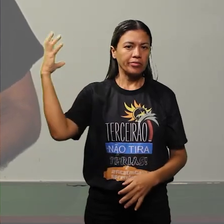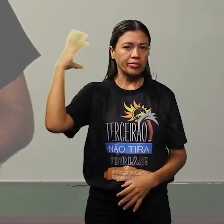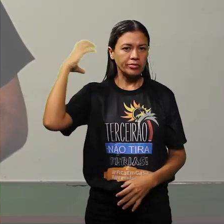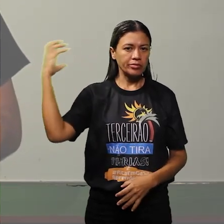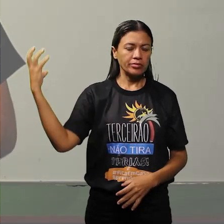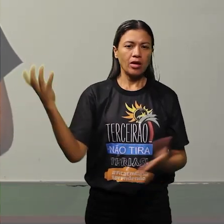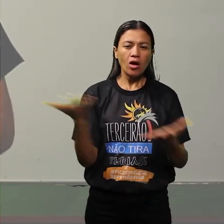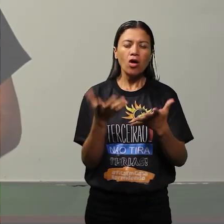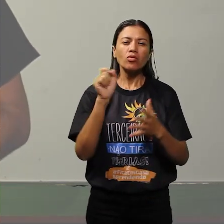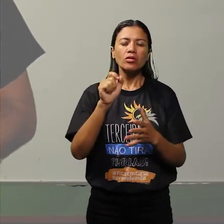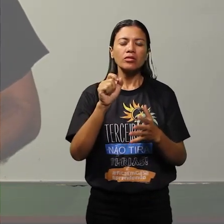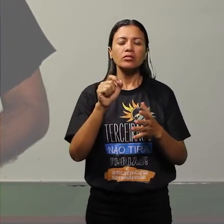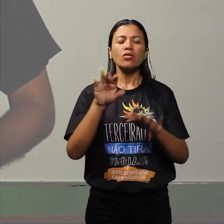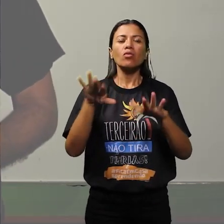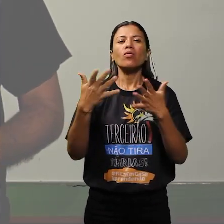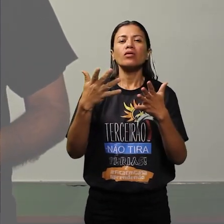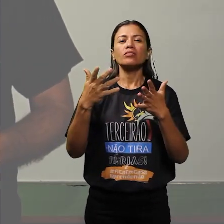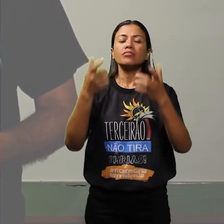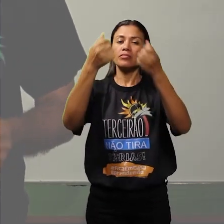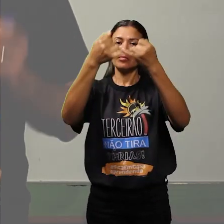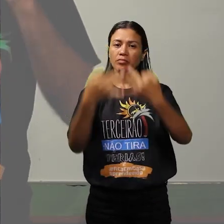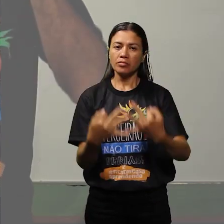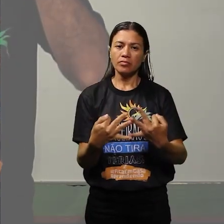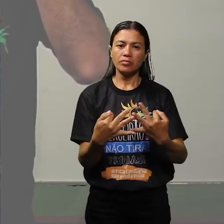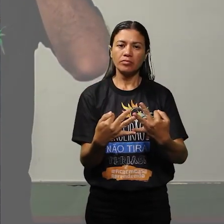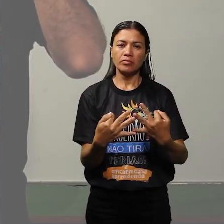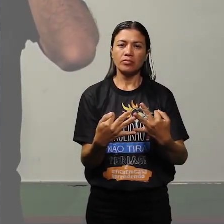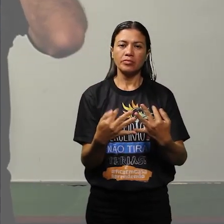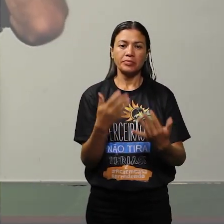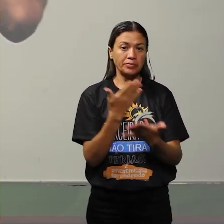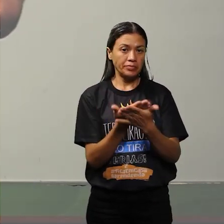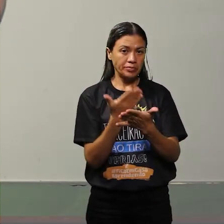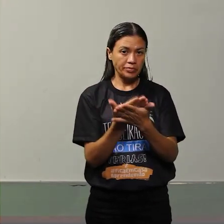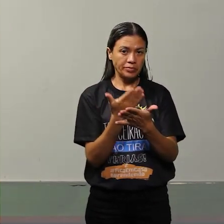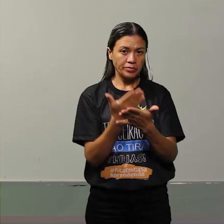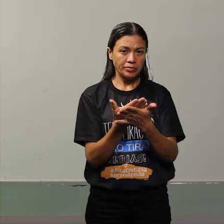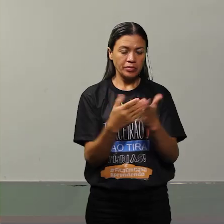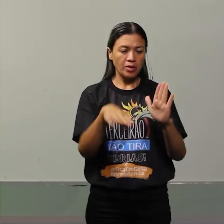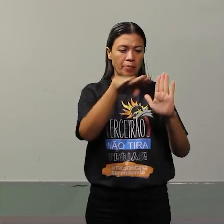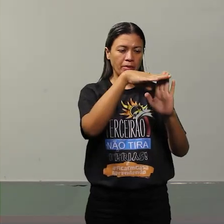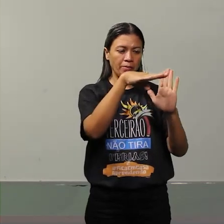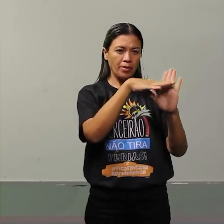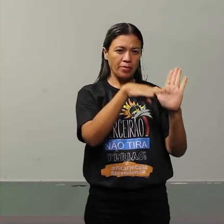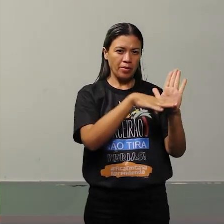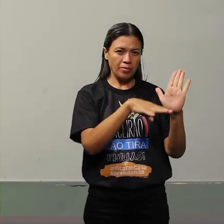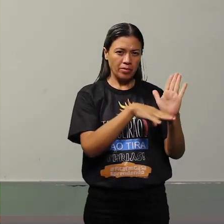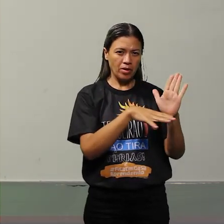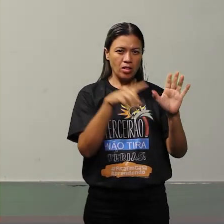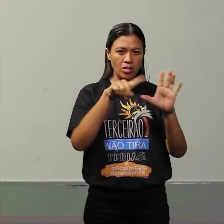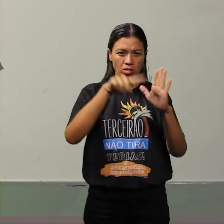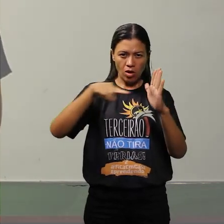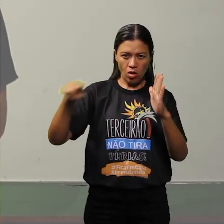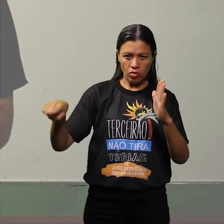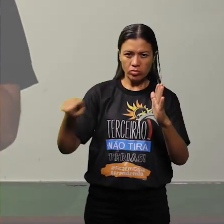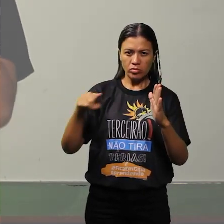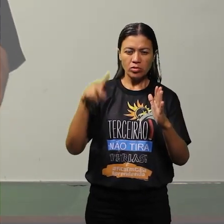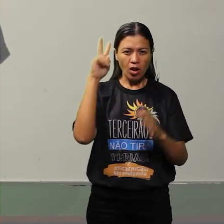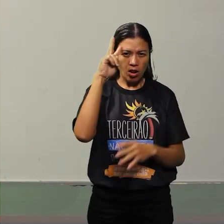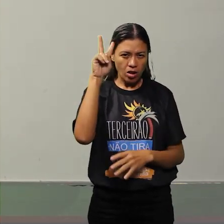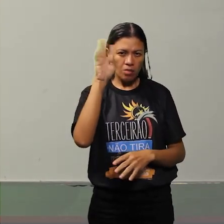Bem, quando nós trabalhamos lá na classificação das ondas, a gente lembra que vocês trabalharam